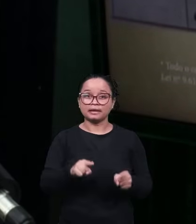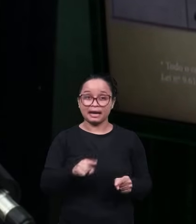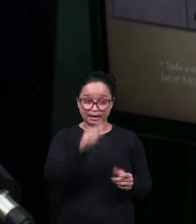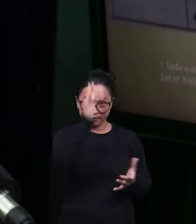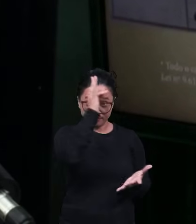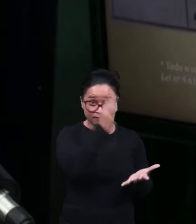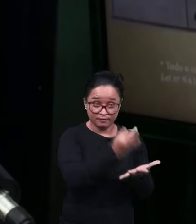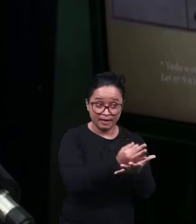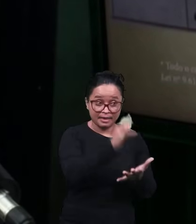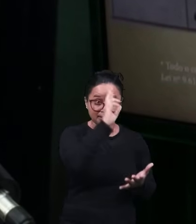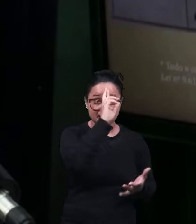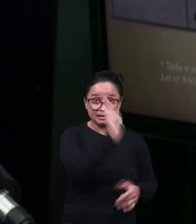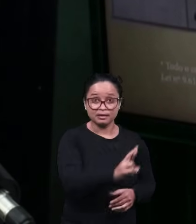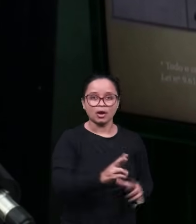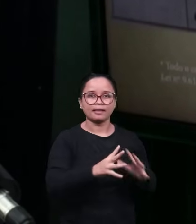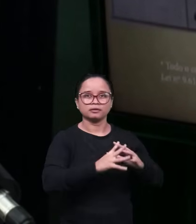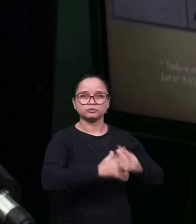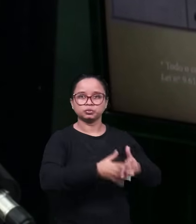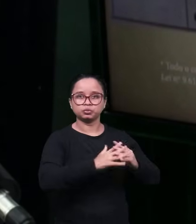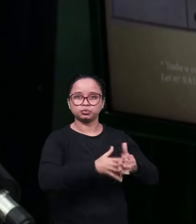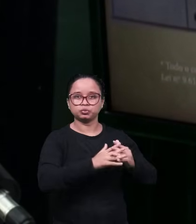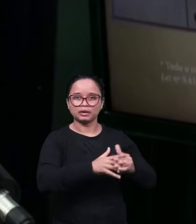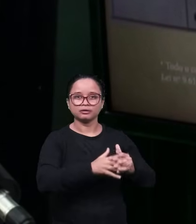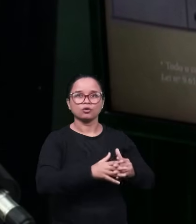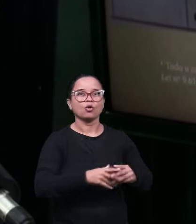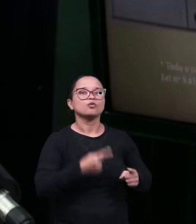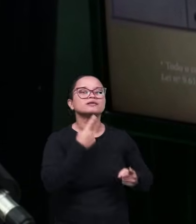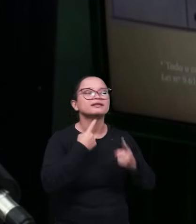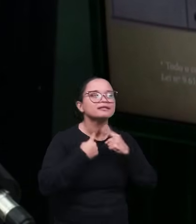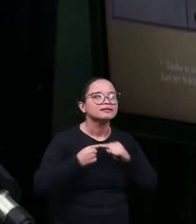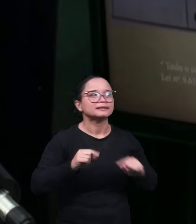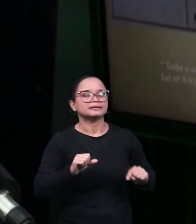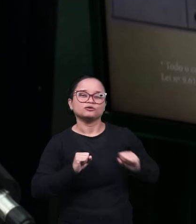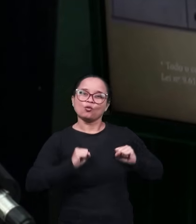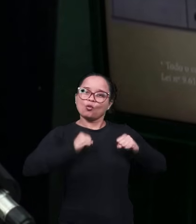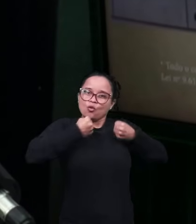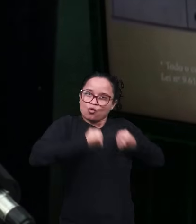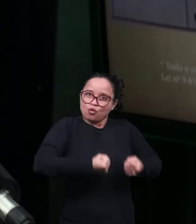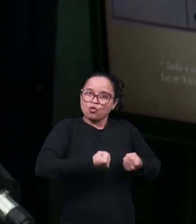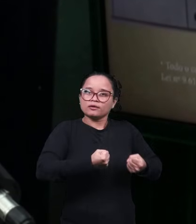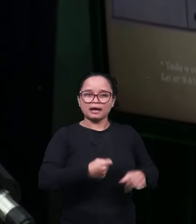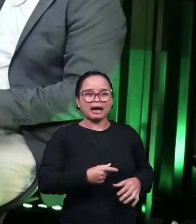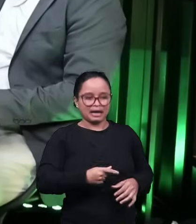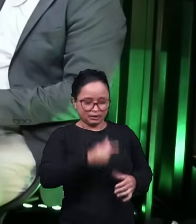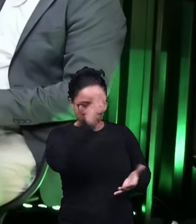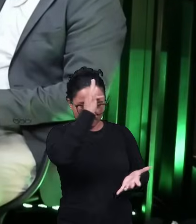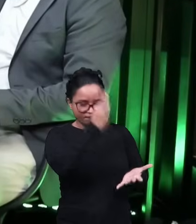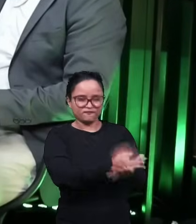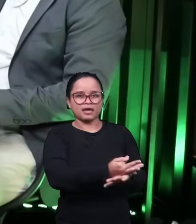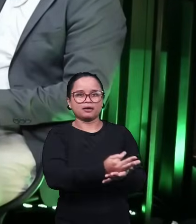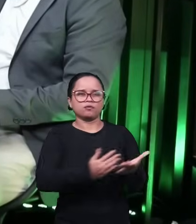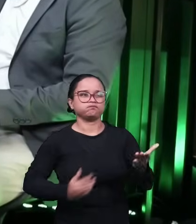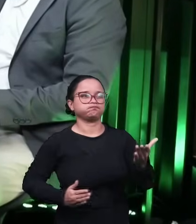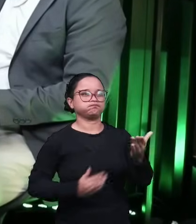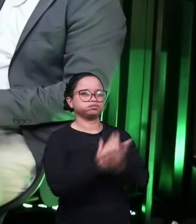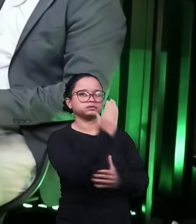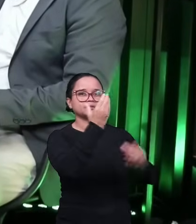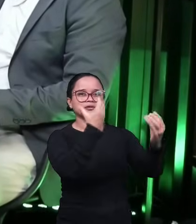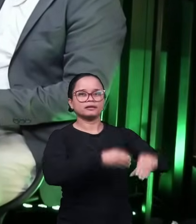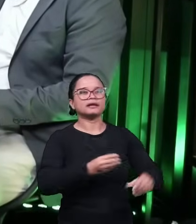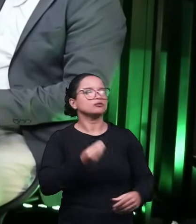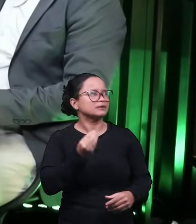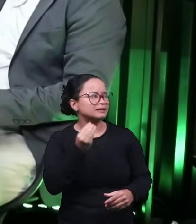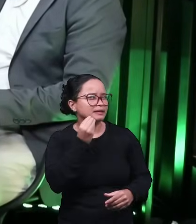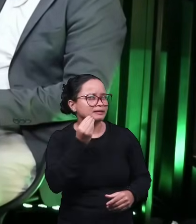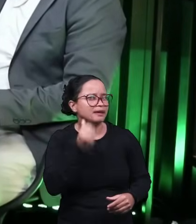as pessoas tendem a confundir com força de vontade, né? Exatamente. Eu tenho fé que eu vou passar nesse concurso. Justamente. Eu já tentei o vestibular,